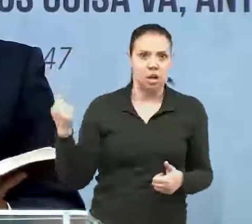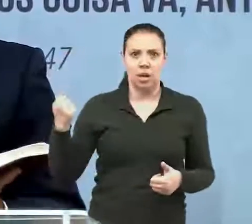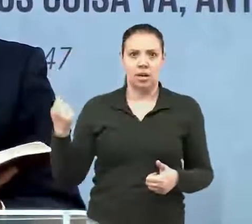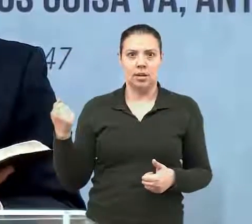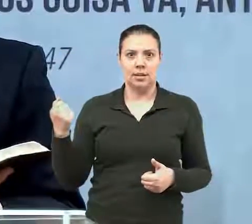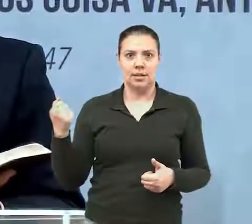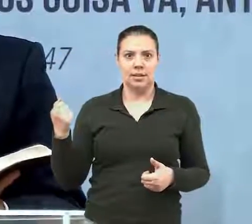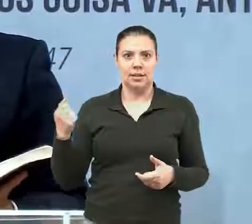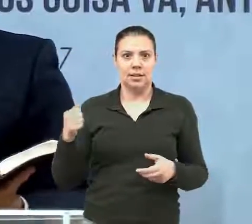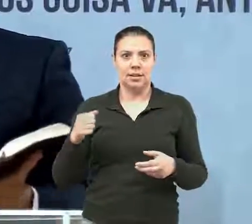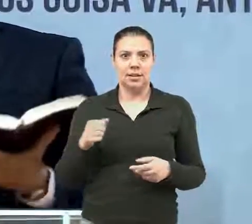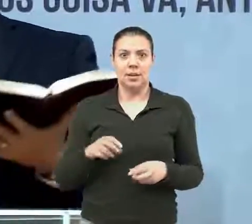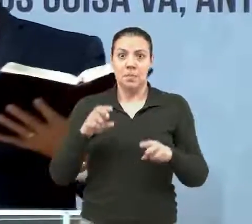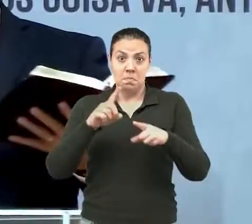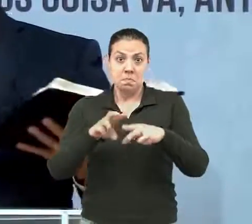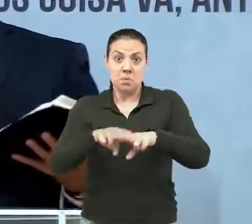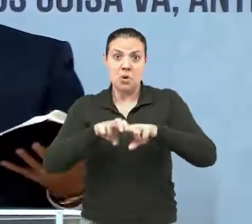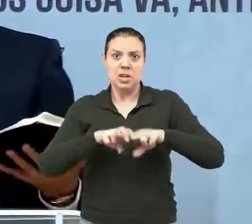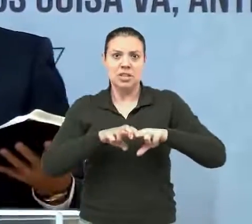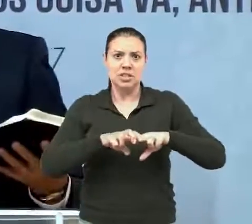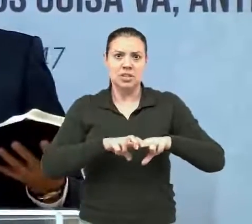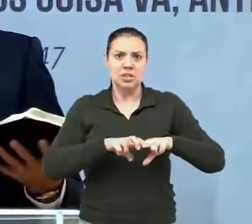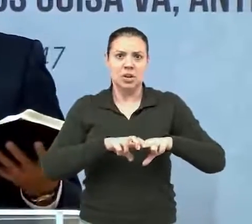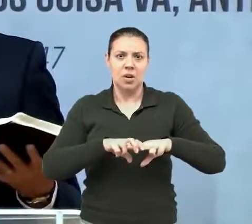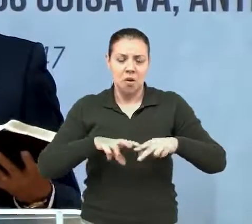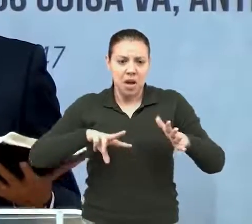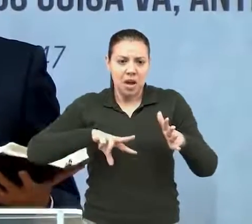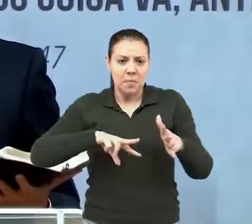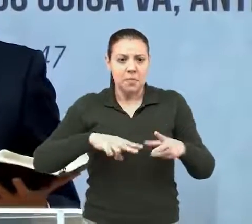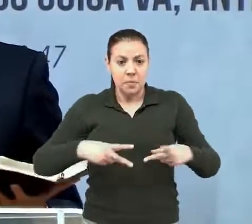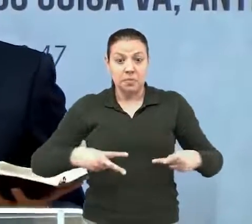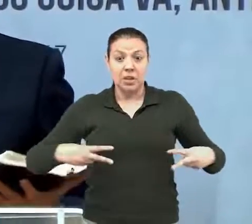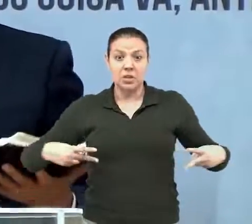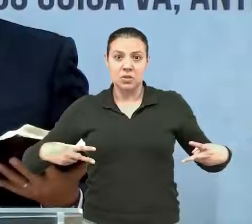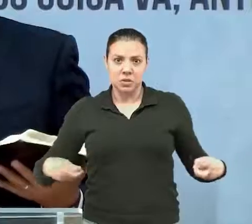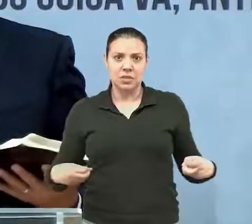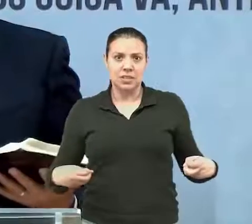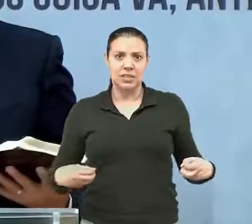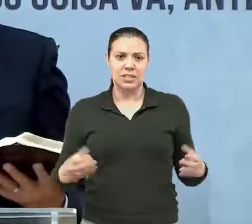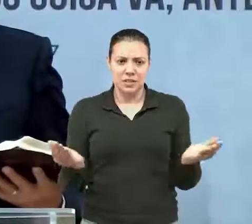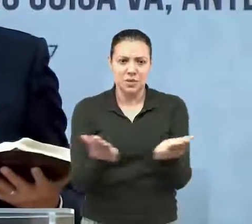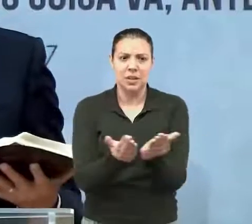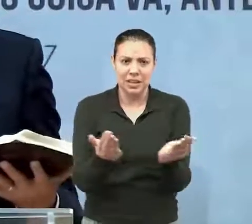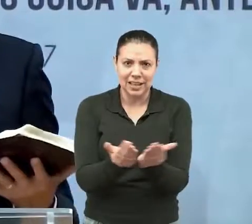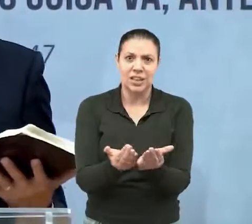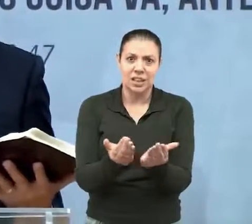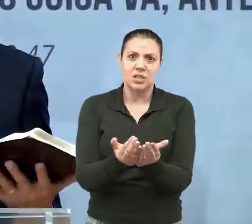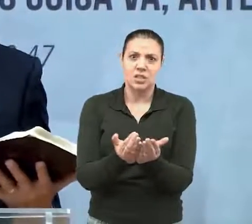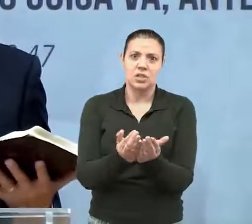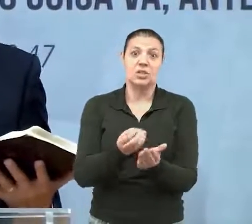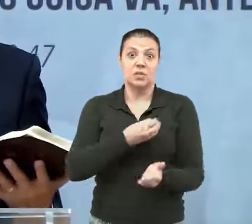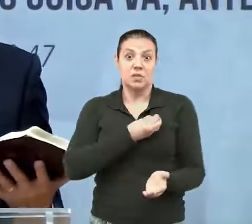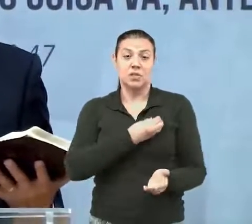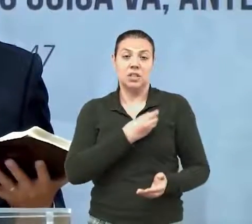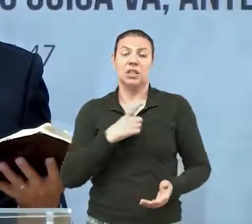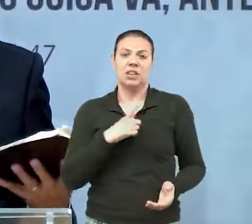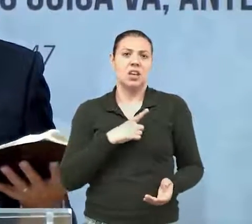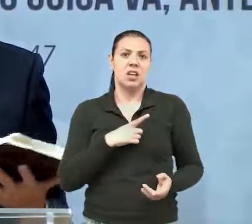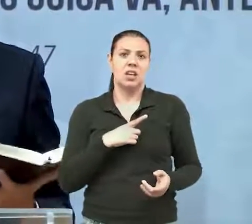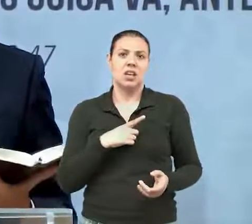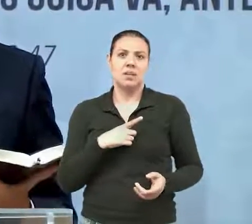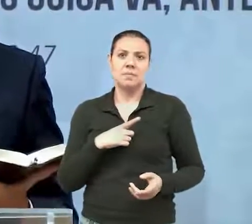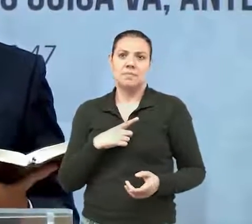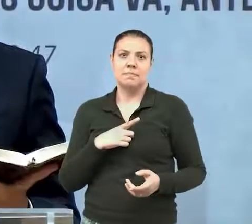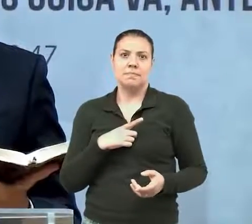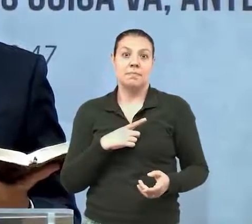o texto vai mostrar algumas circunstâncias que o cristão vai passar. Deus pode livrá-lo, mas ele